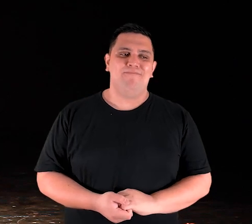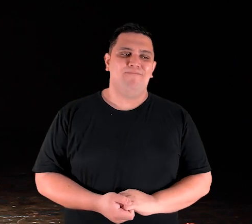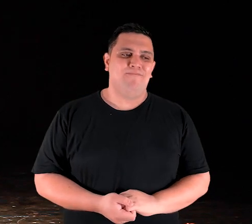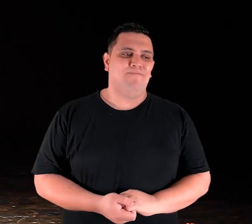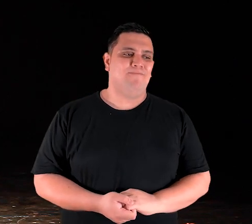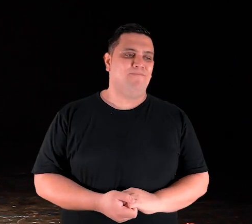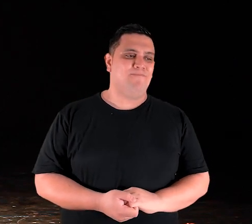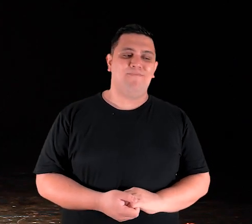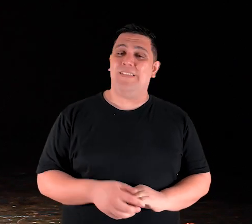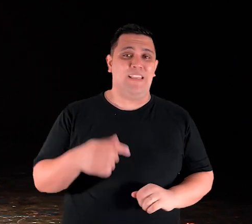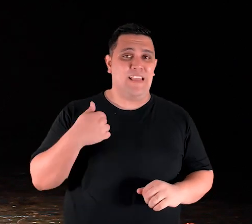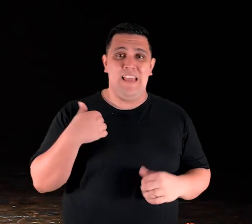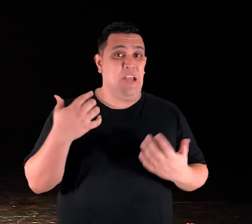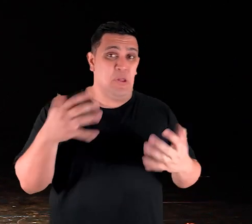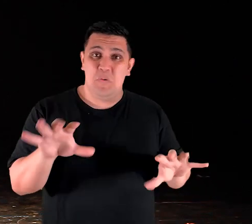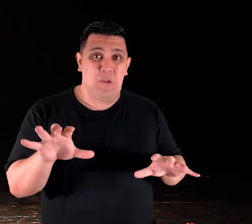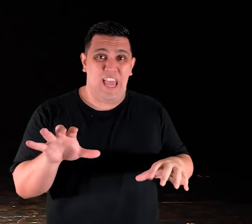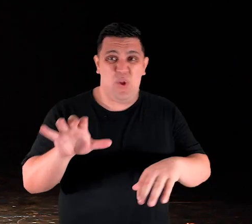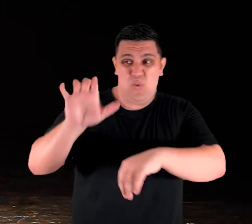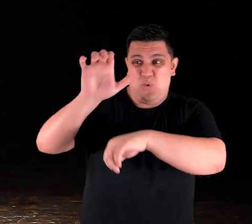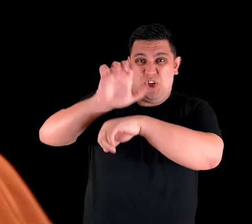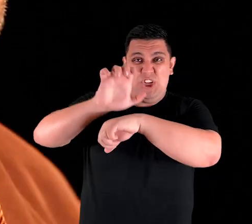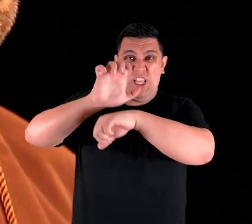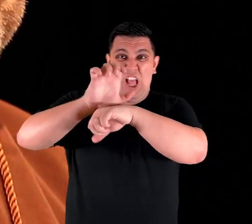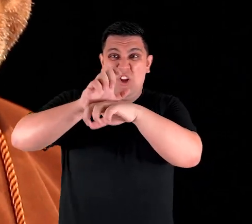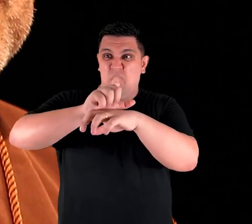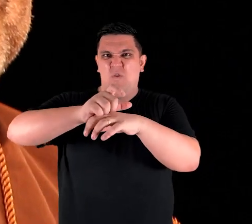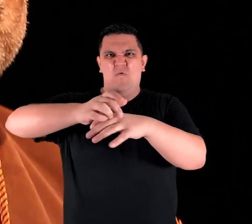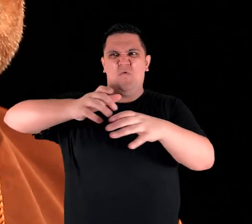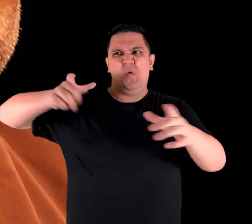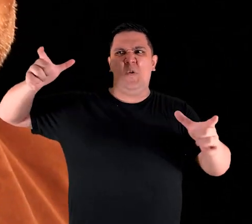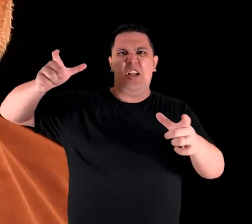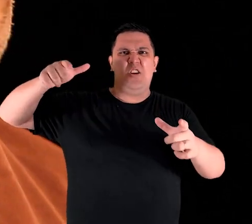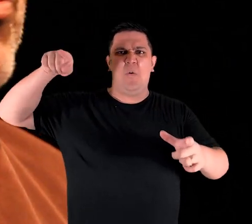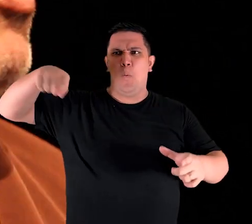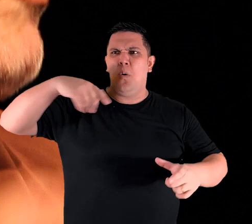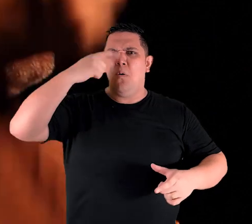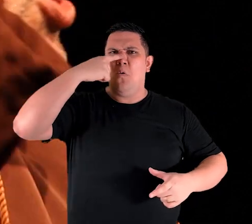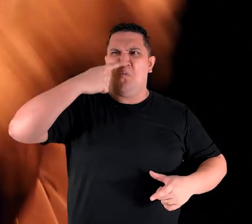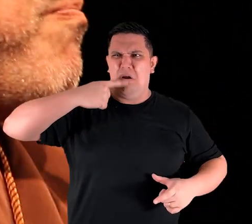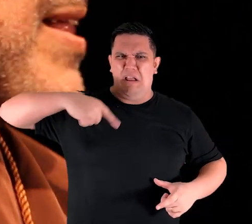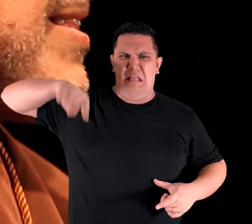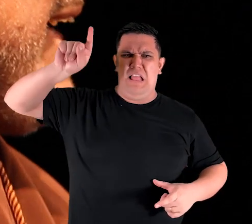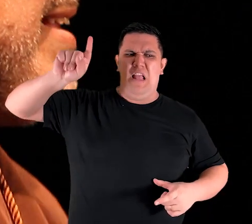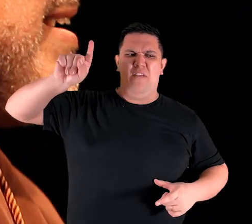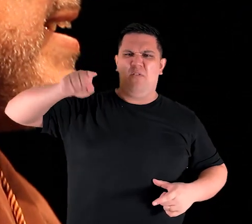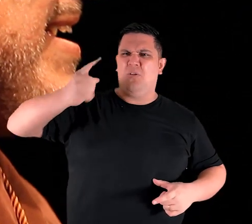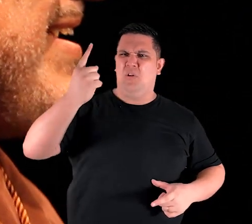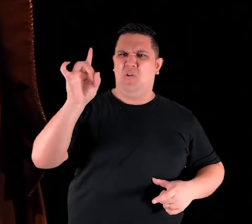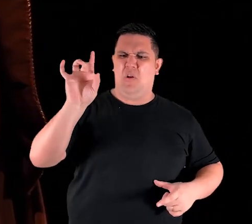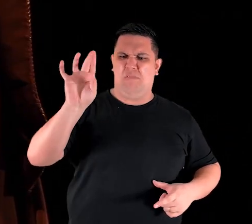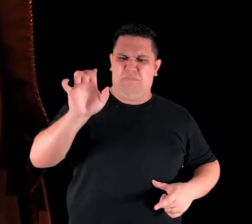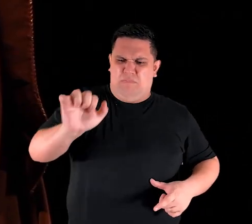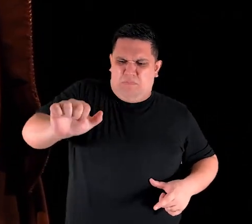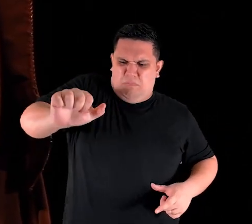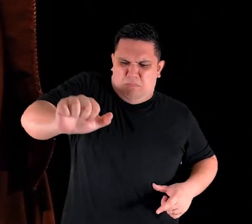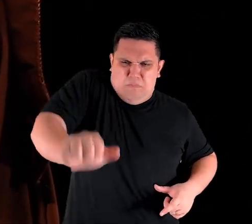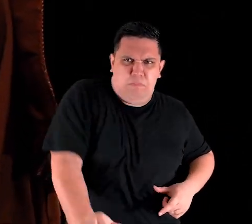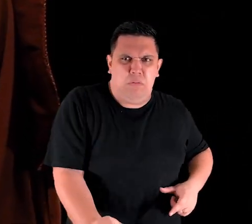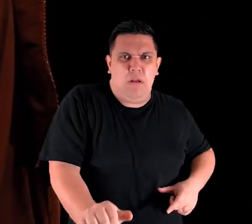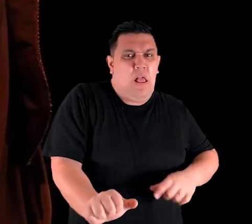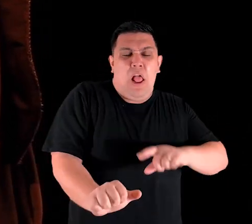Eu não quero um Estado grande, um elefante grande que com uma só patada